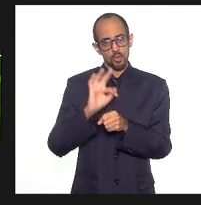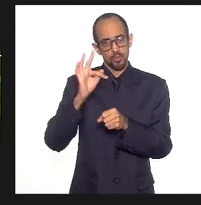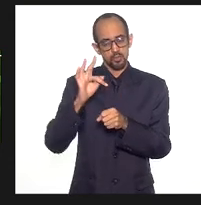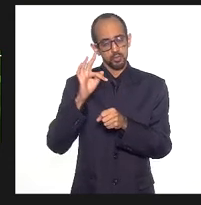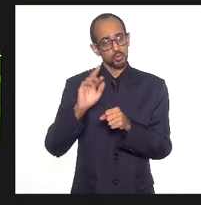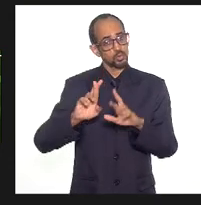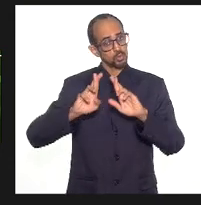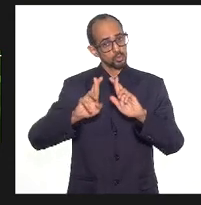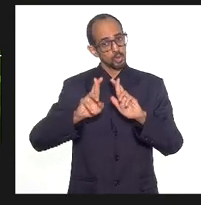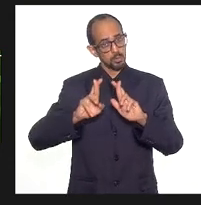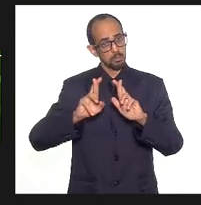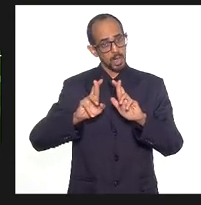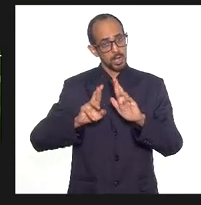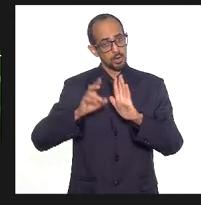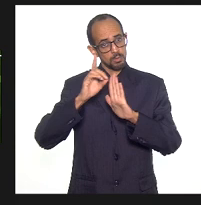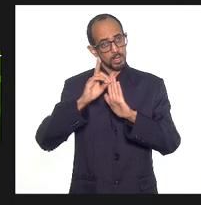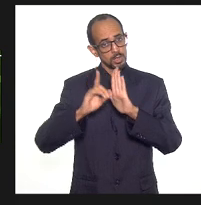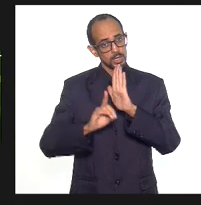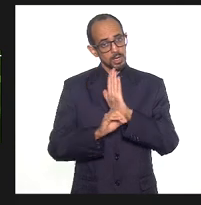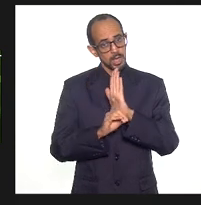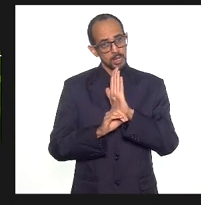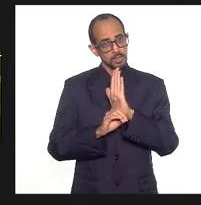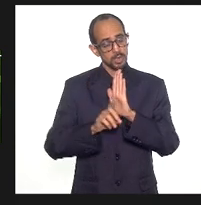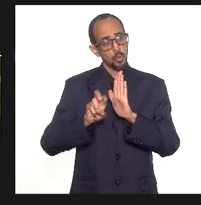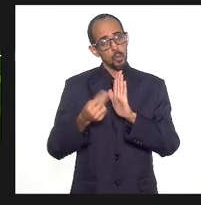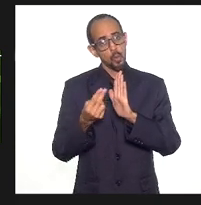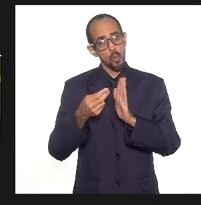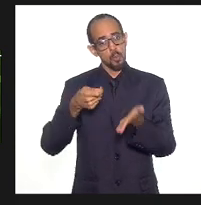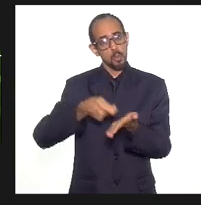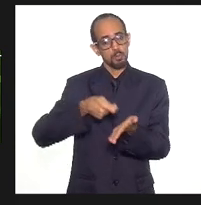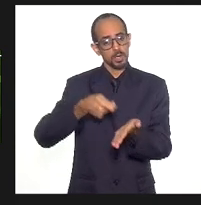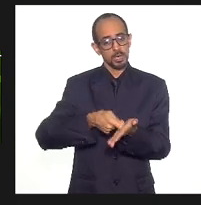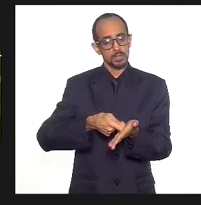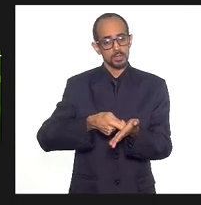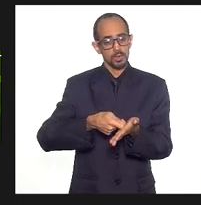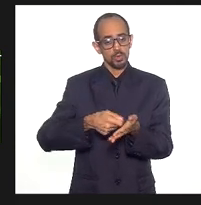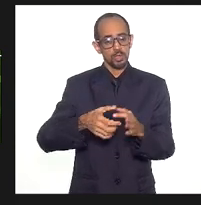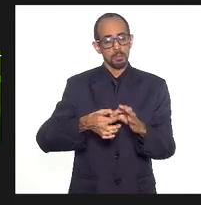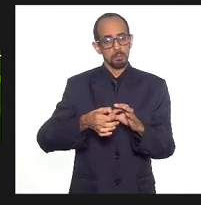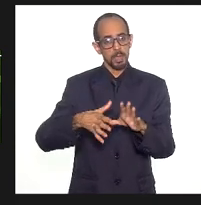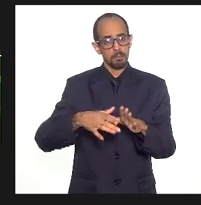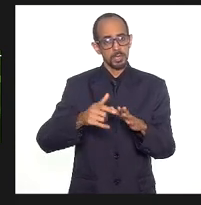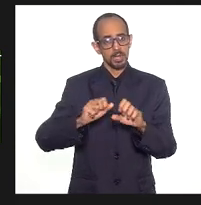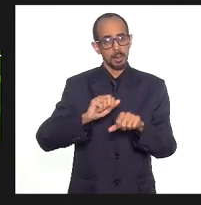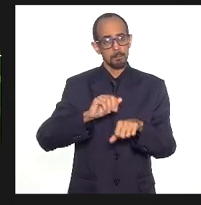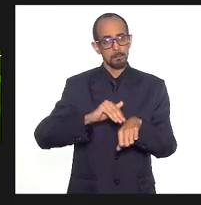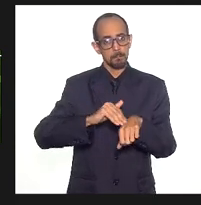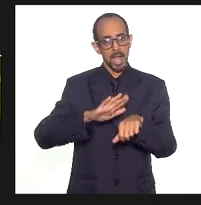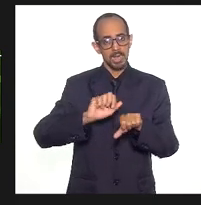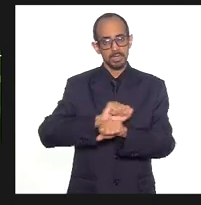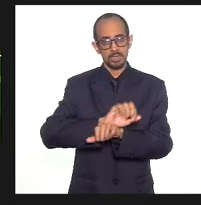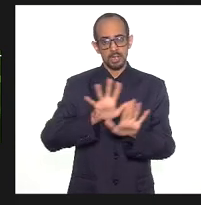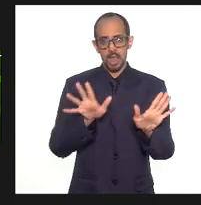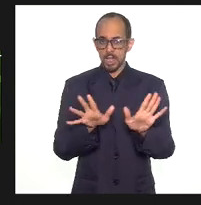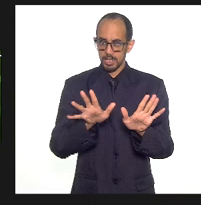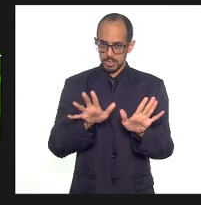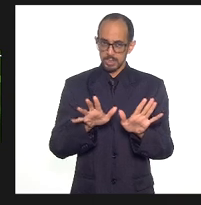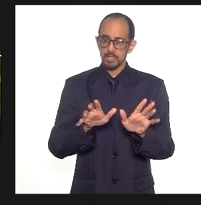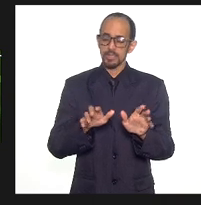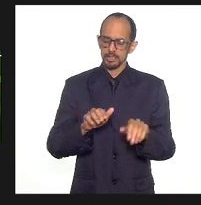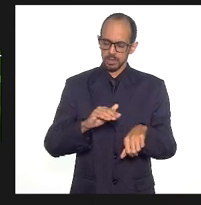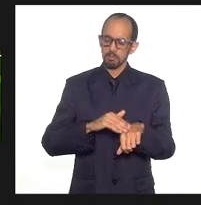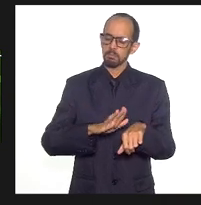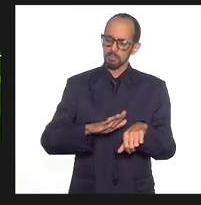uma declaração, uma obrigação que permita uma maior transparência e mais efetividade no trabalho